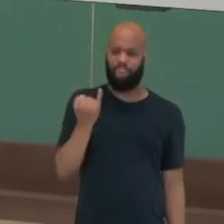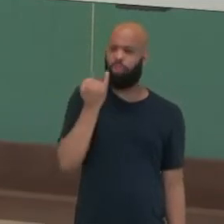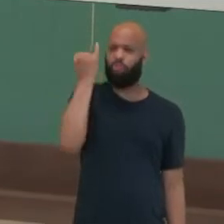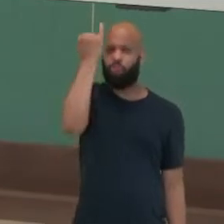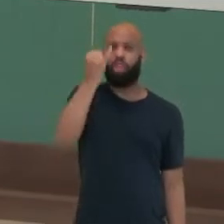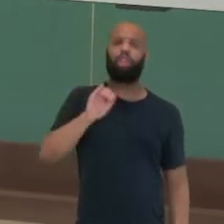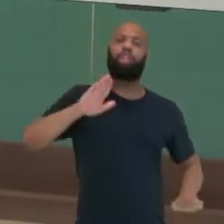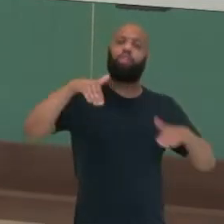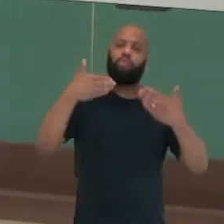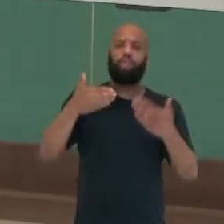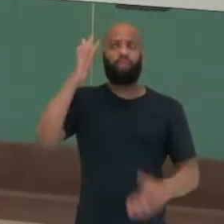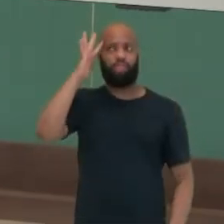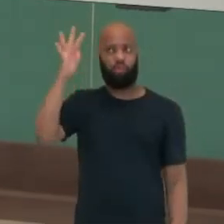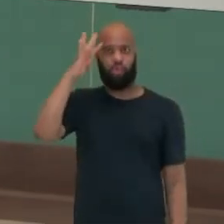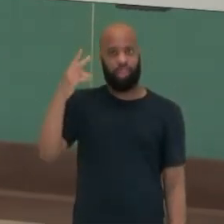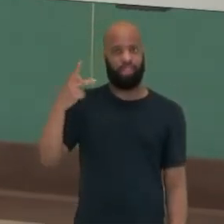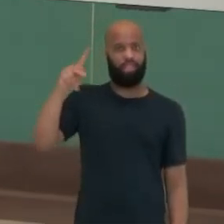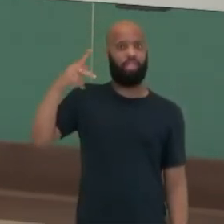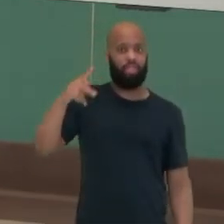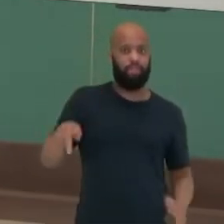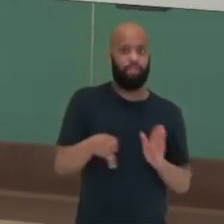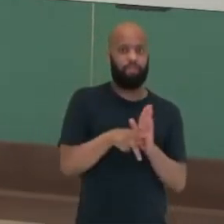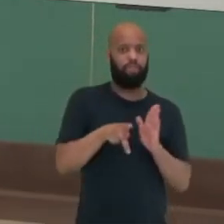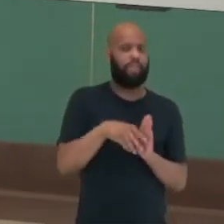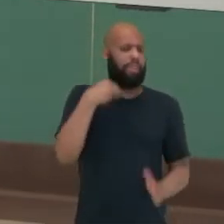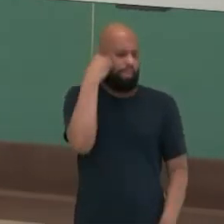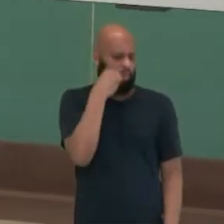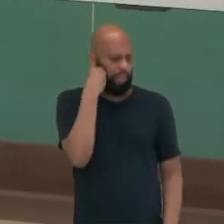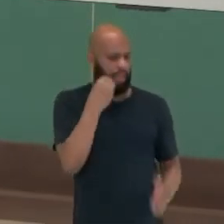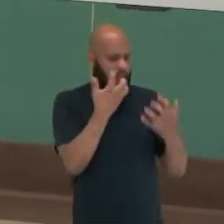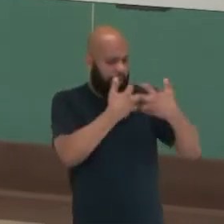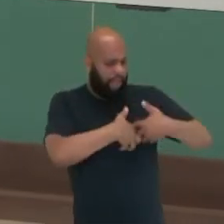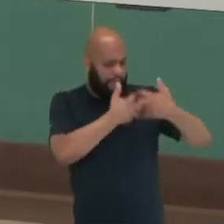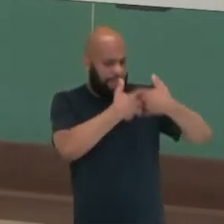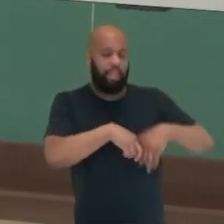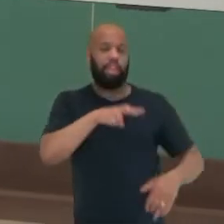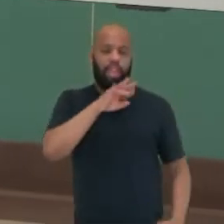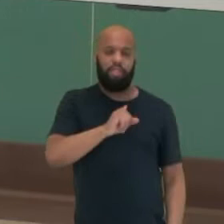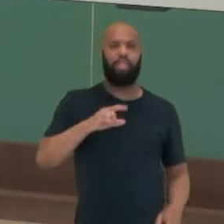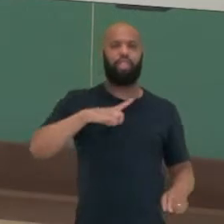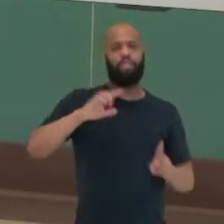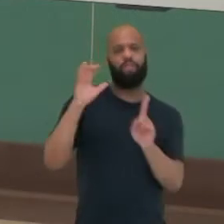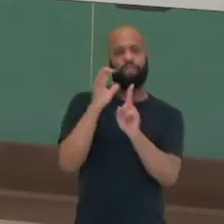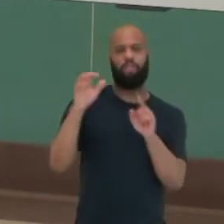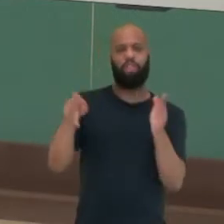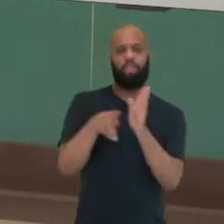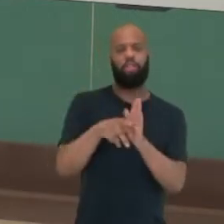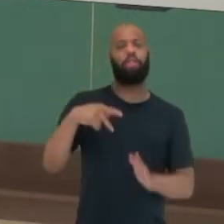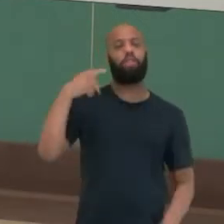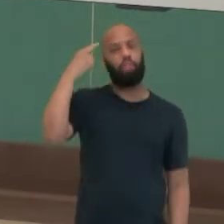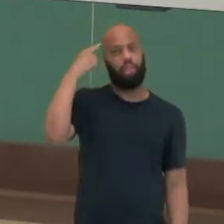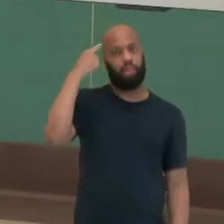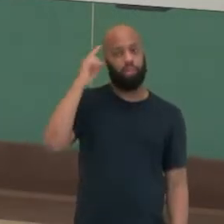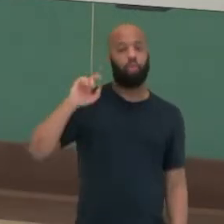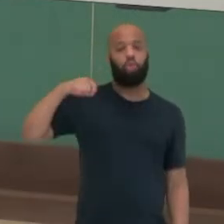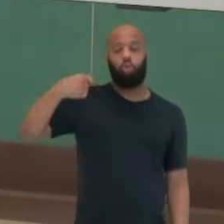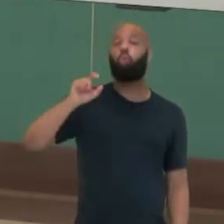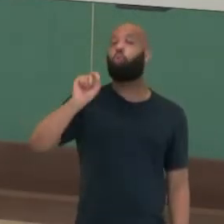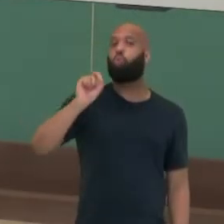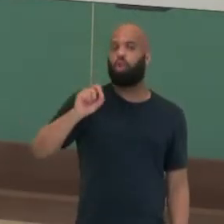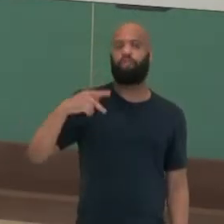suas teorias empiristas acabam repercutindo também no seu pensamento sobre